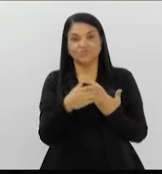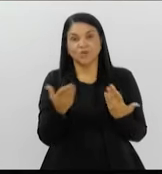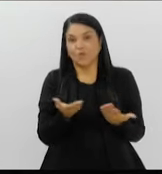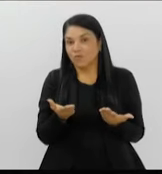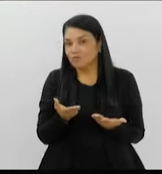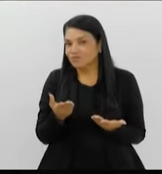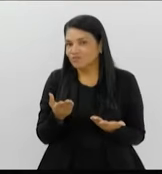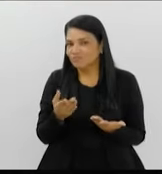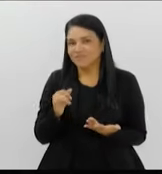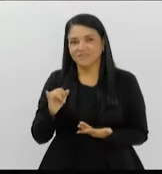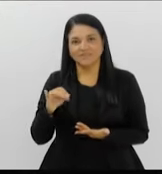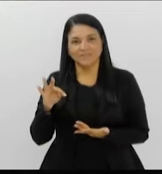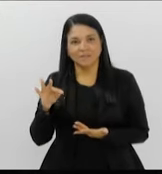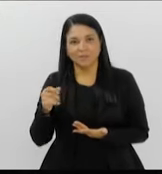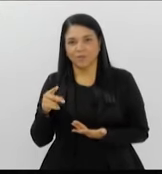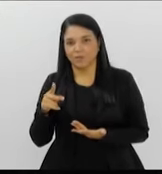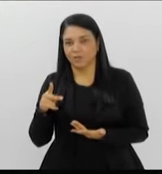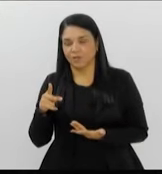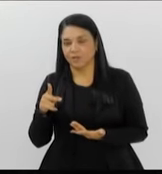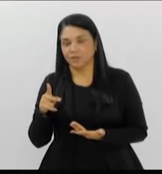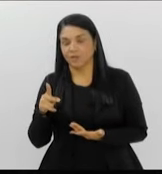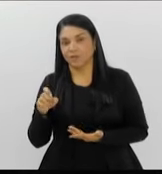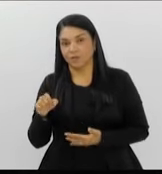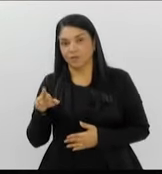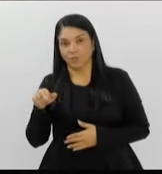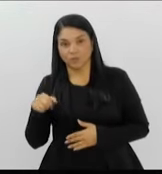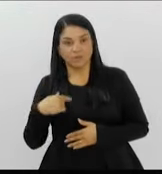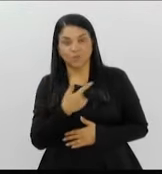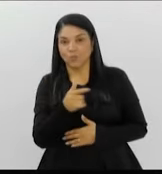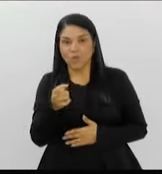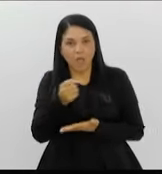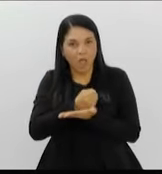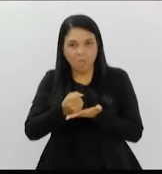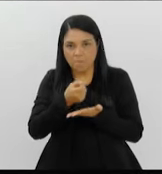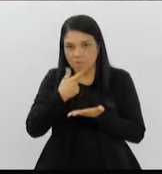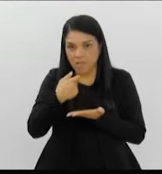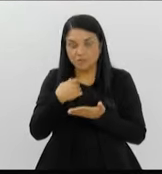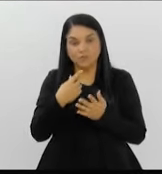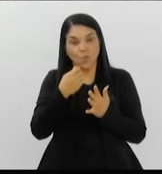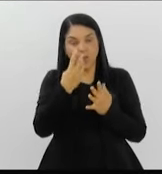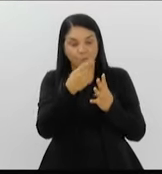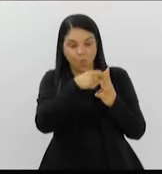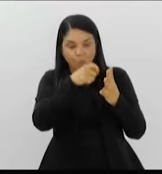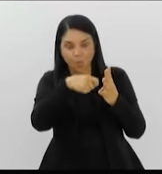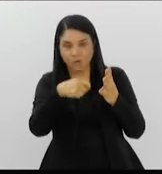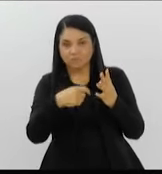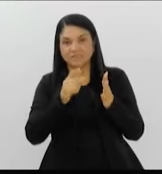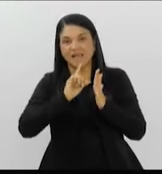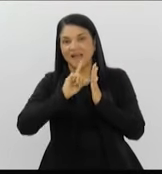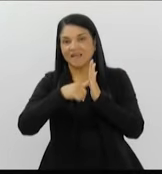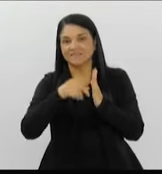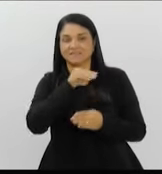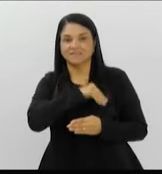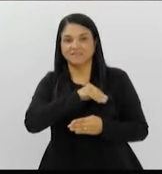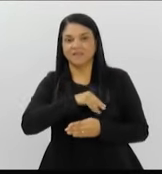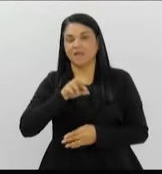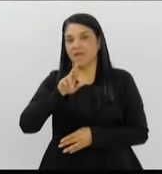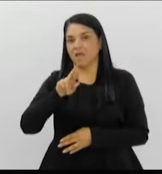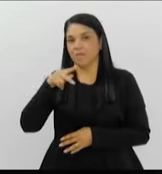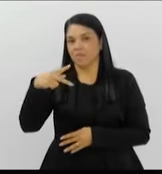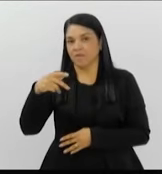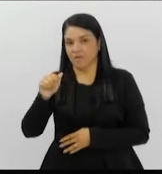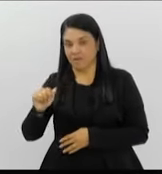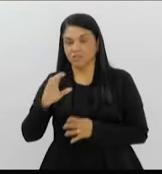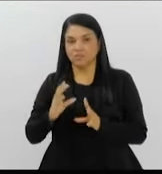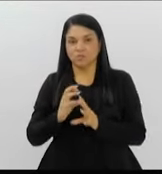medicamentos, Itaperuna chegou a ficar 4 meses com salários atrasados dos RPAs, somando R$